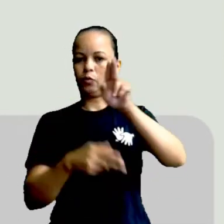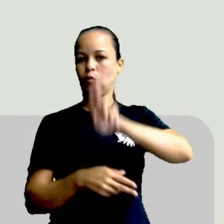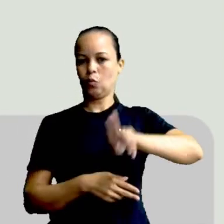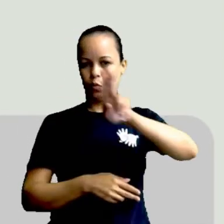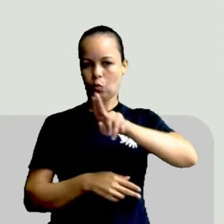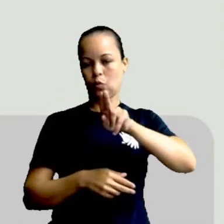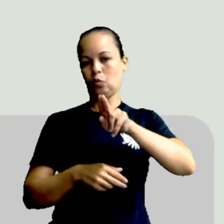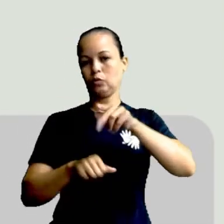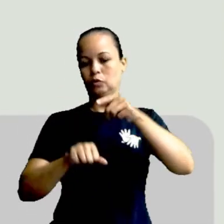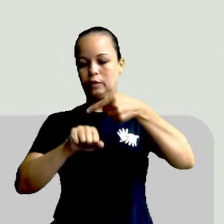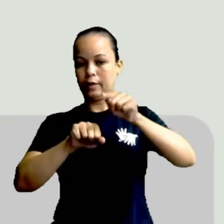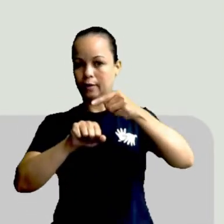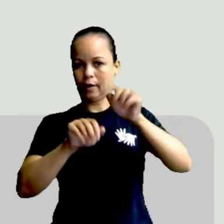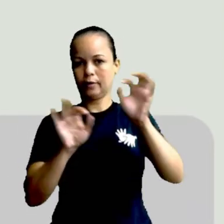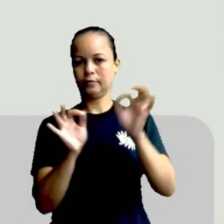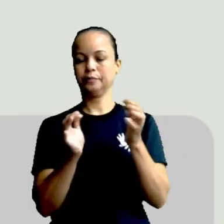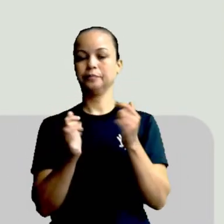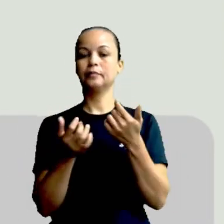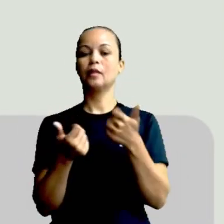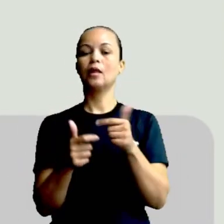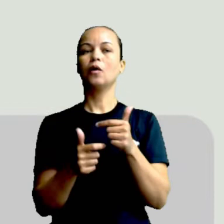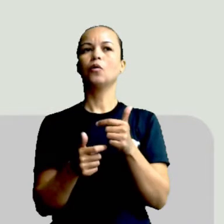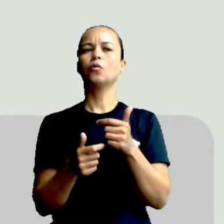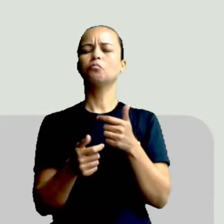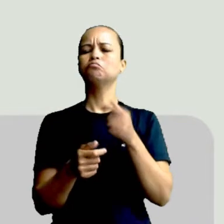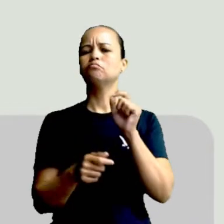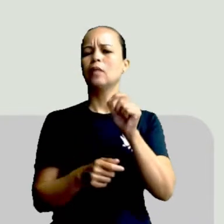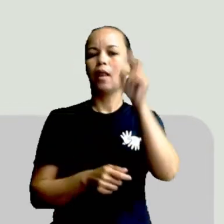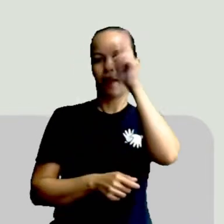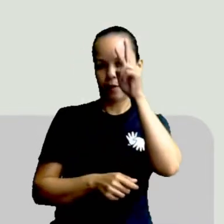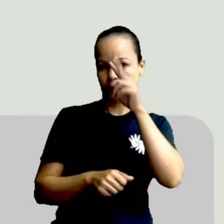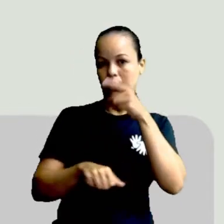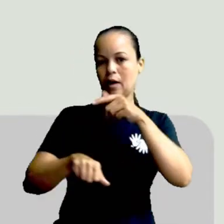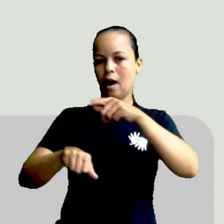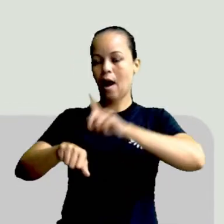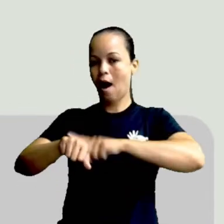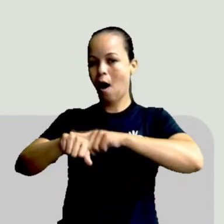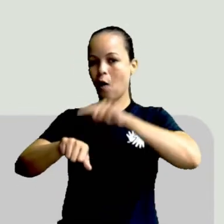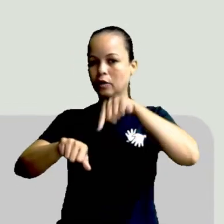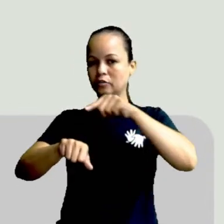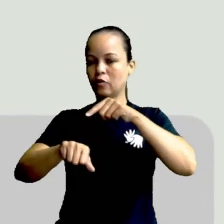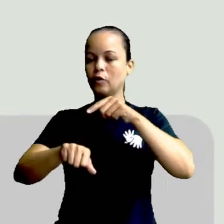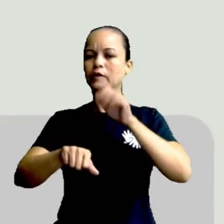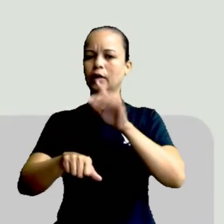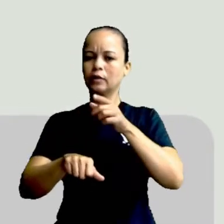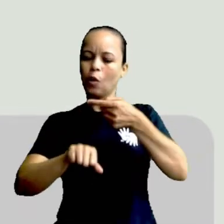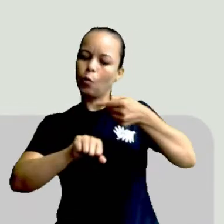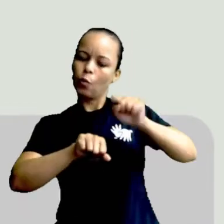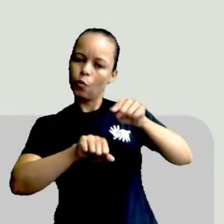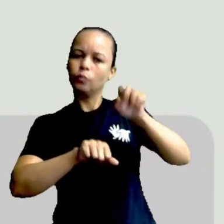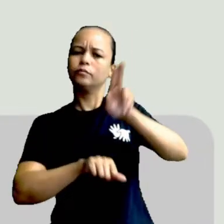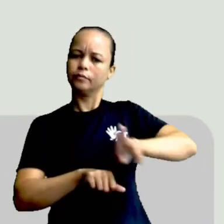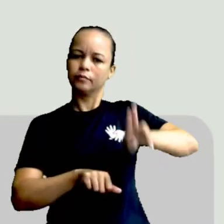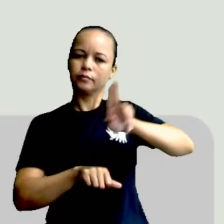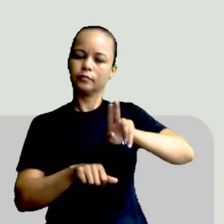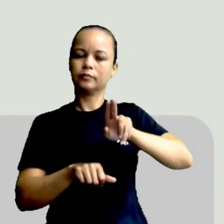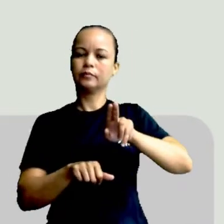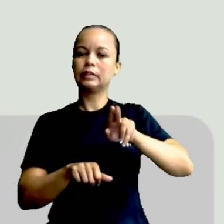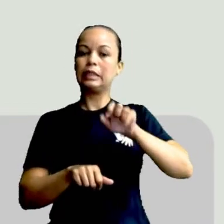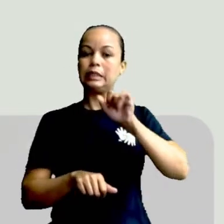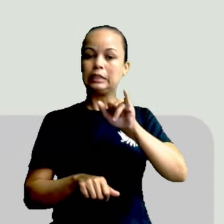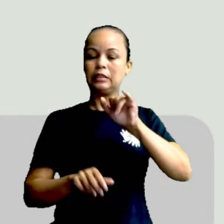tá quando a hora tiver exata e não foi antecedido dessas preposições usamos atraso